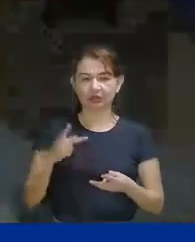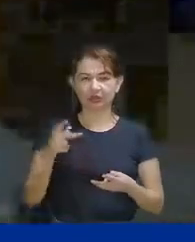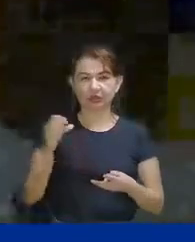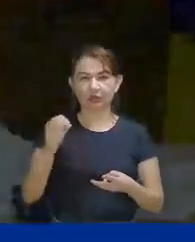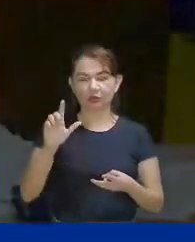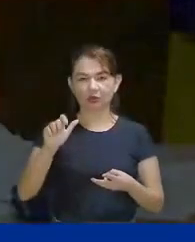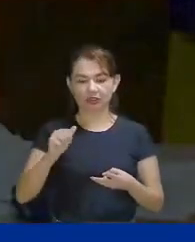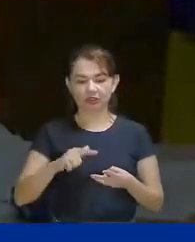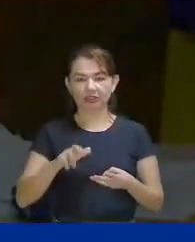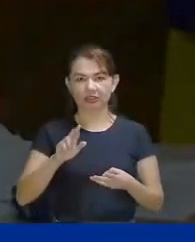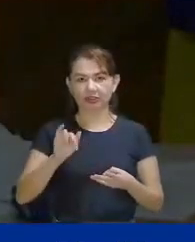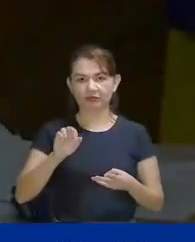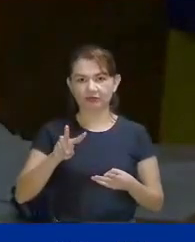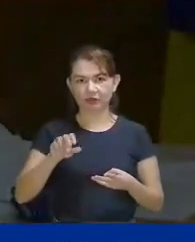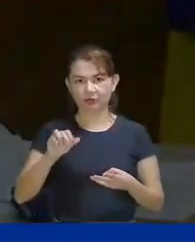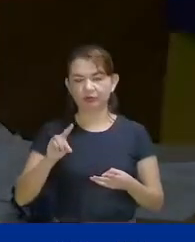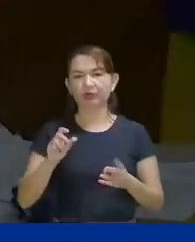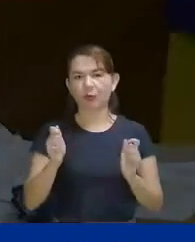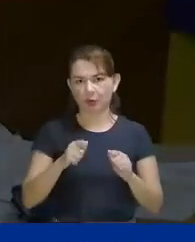Tá bom, Paola?